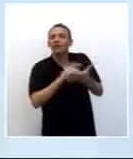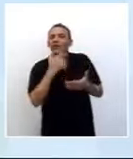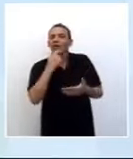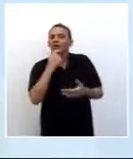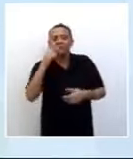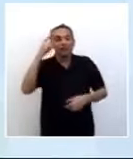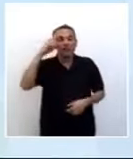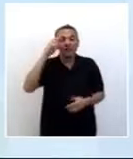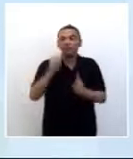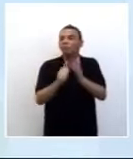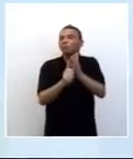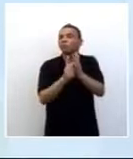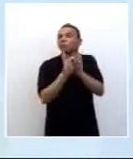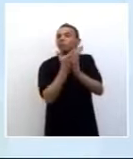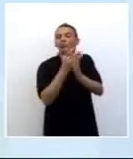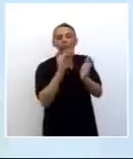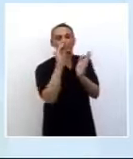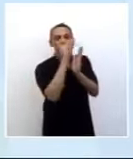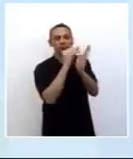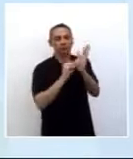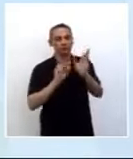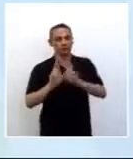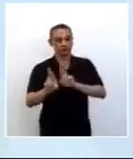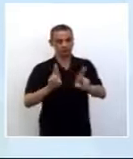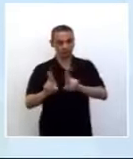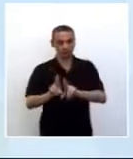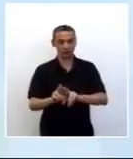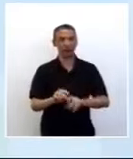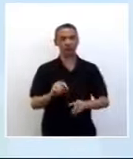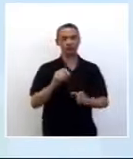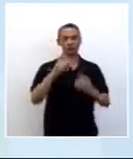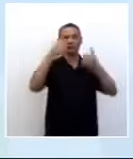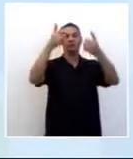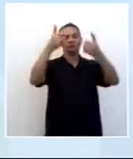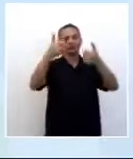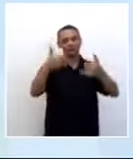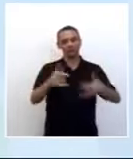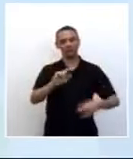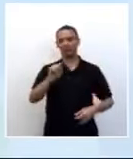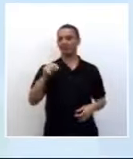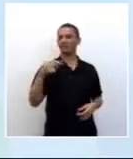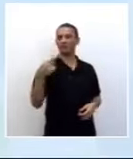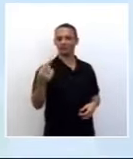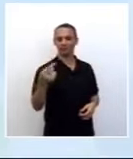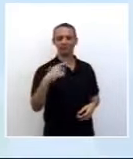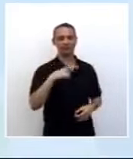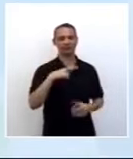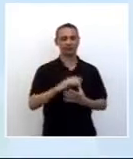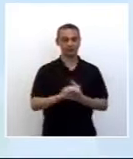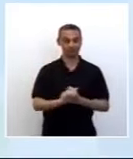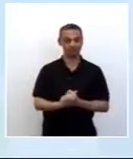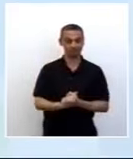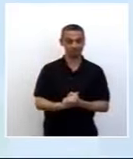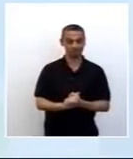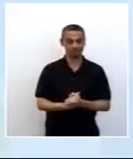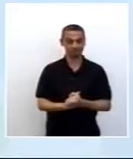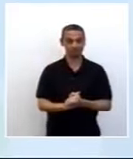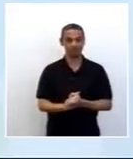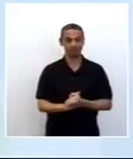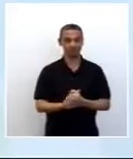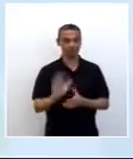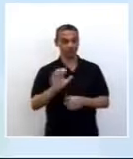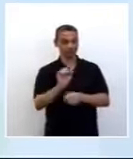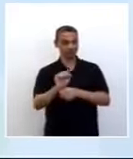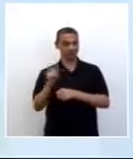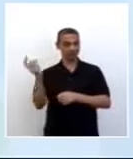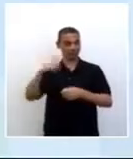se lembrou mais de uma pode colocar e nós vamos fazer nesse apontamento aí para gente retomar a nossa aula se o leira daqui